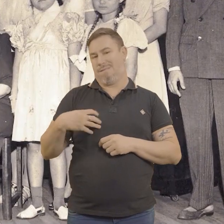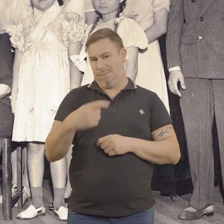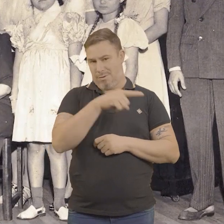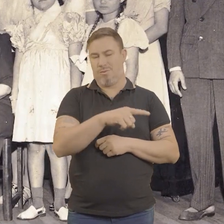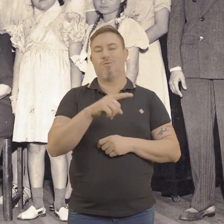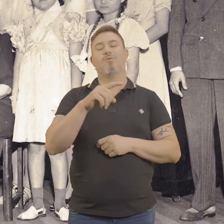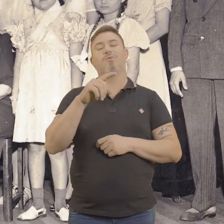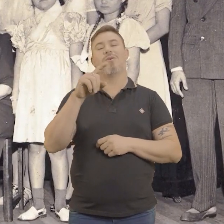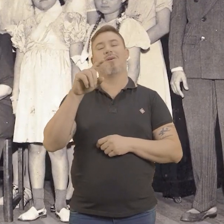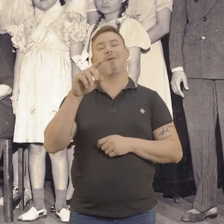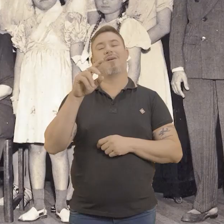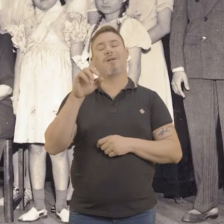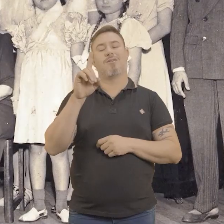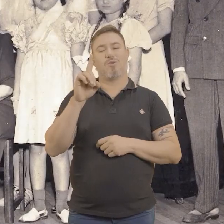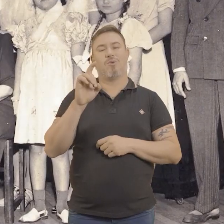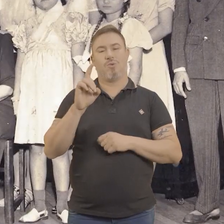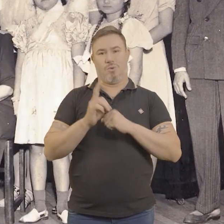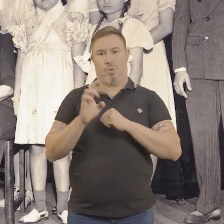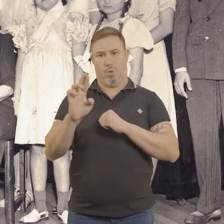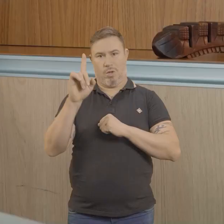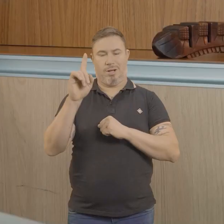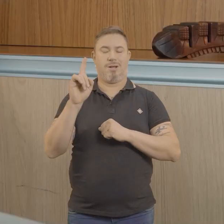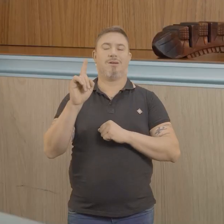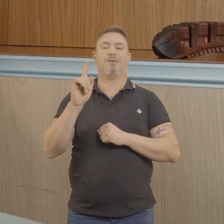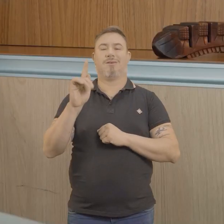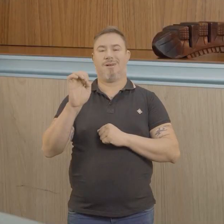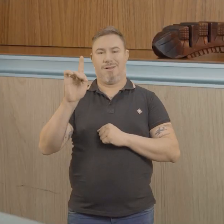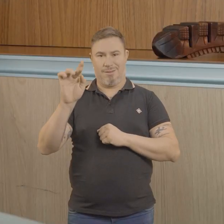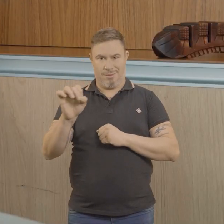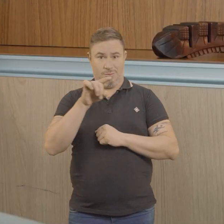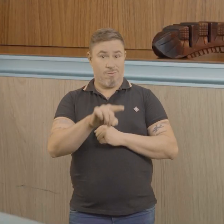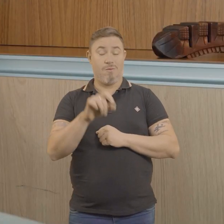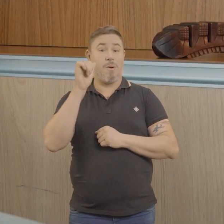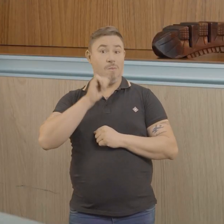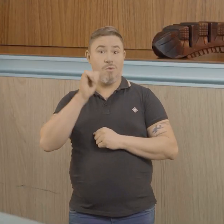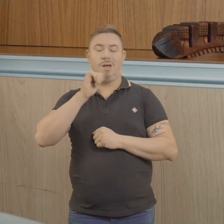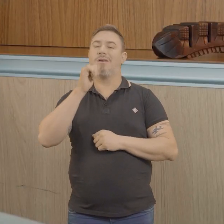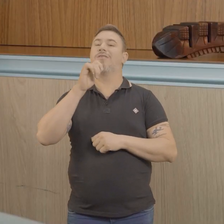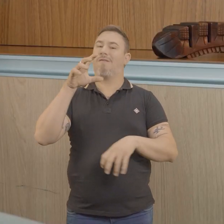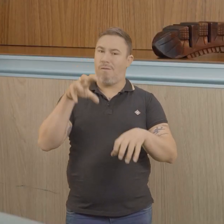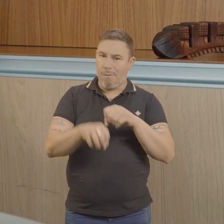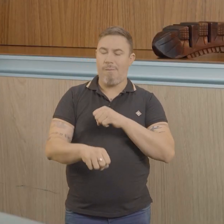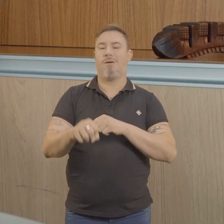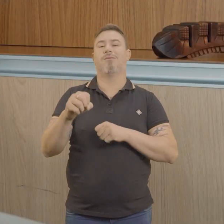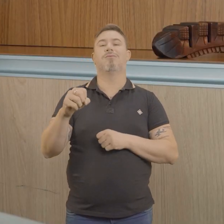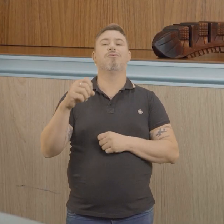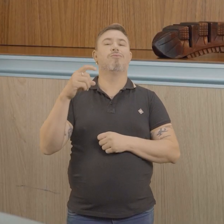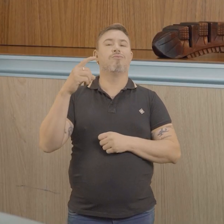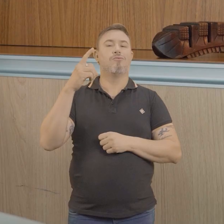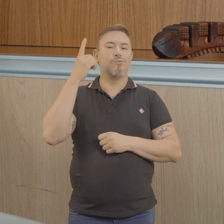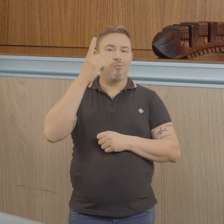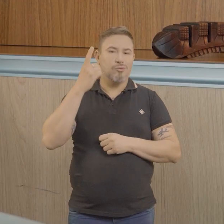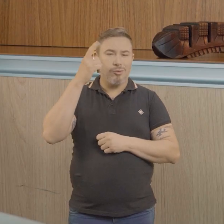Juvenal Galeno, ela foi uma das mulheres que se formou em direito, por exemplo, que não era comum na